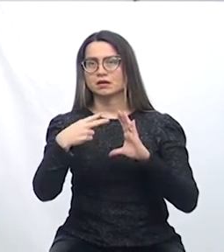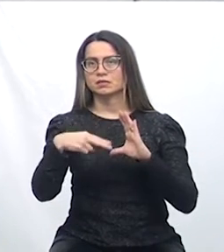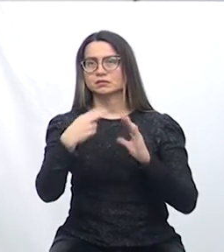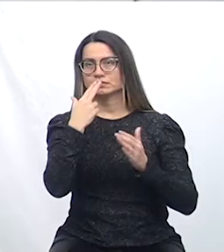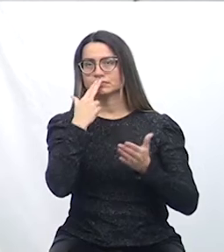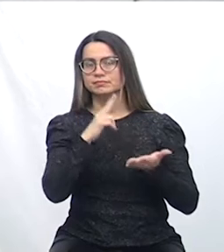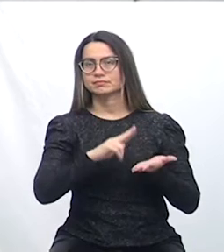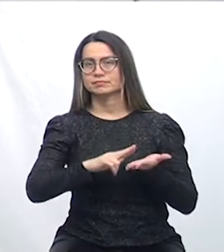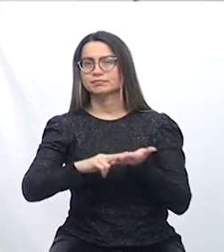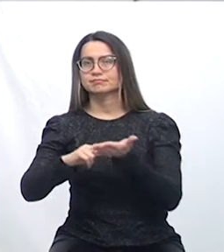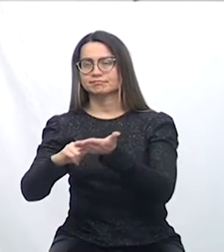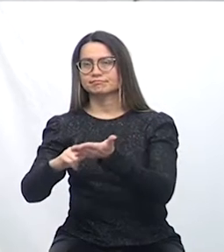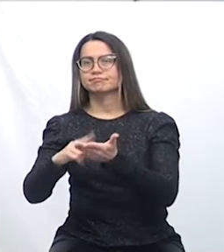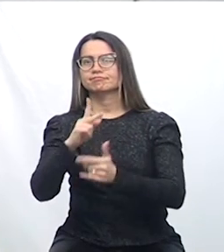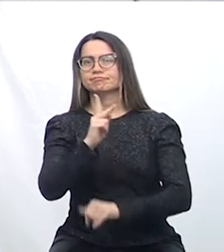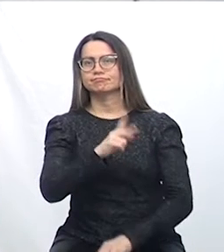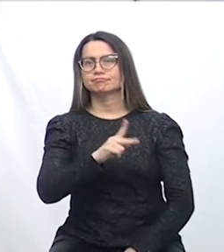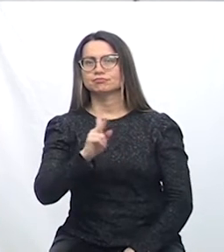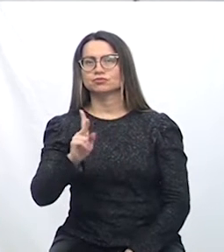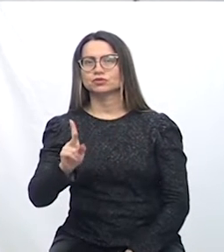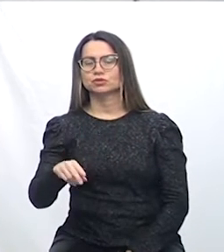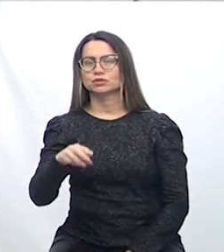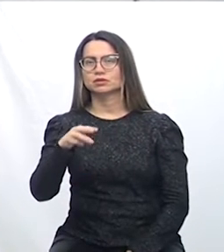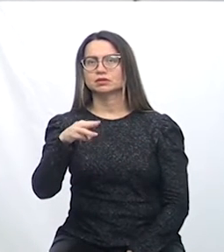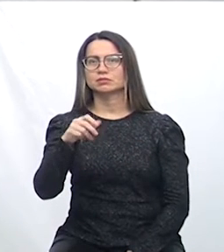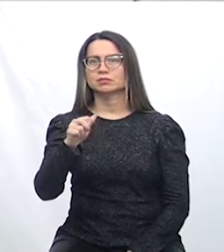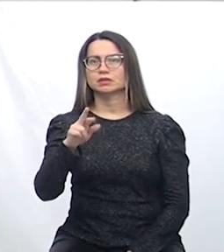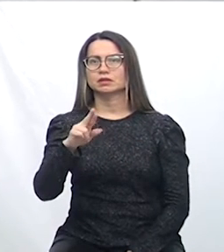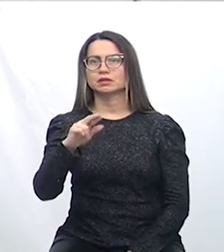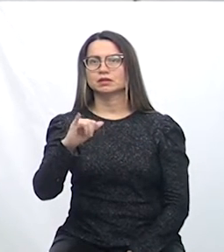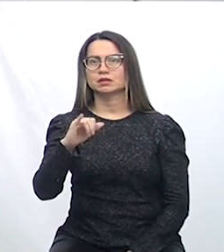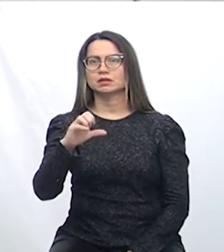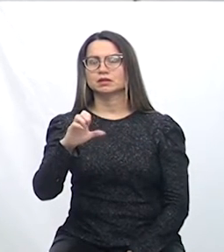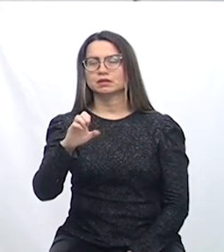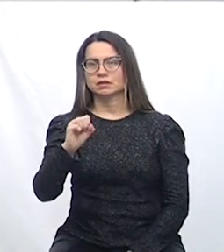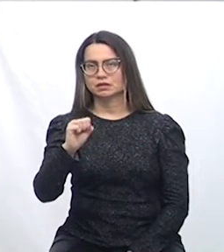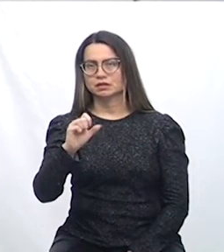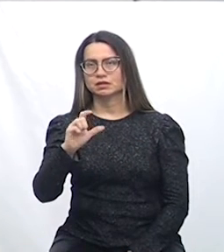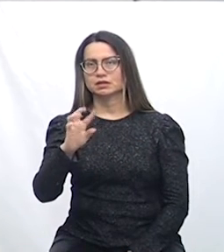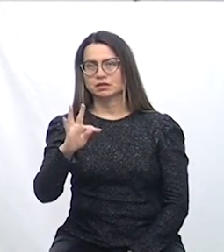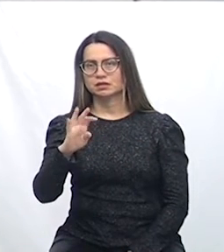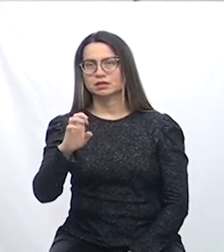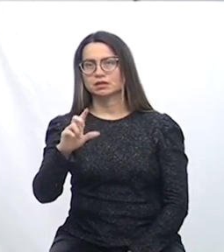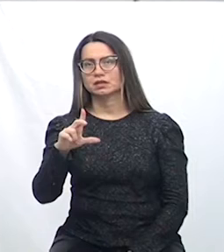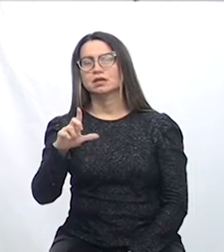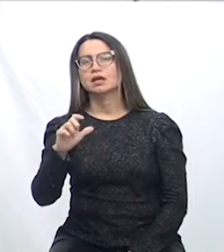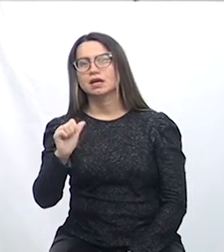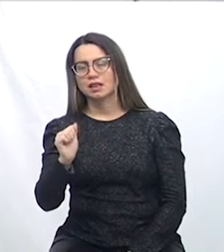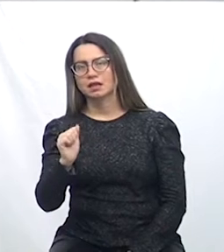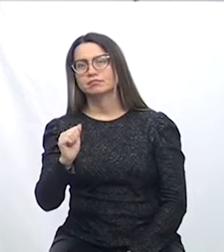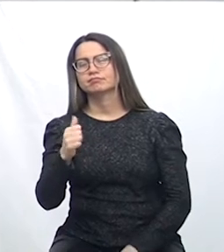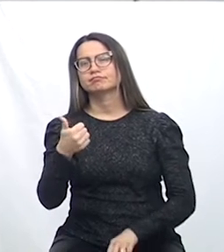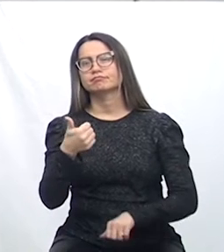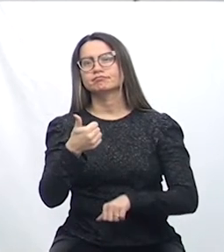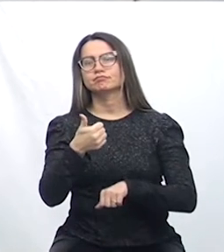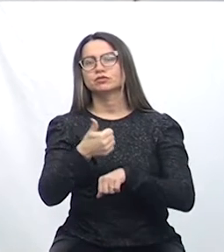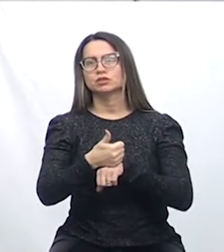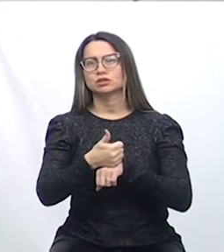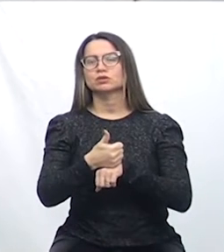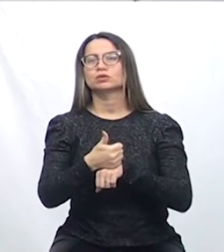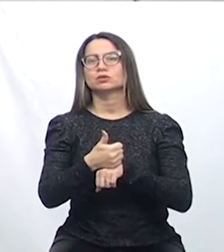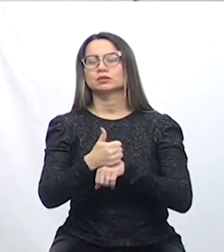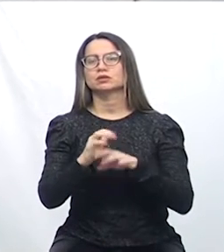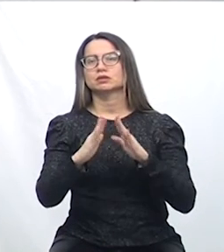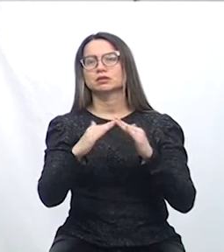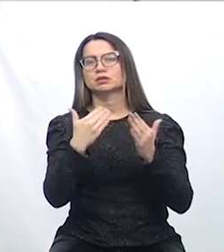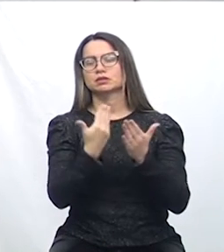professora Maristela Búrigo da Silva Bolan, a diretora do Colégio SEDUP, a maior do município e a segunda maior do estado. Ela,